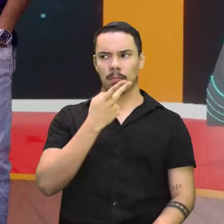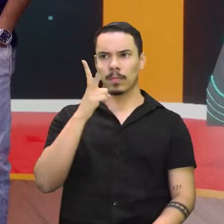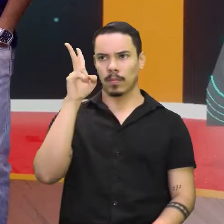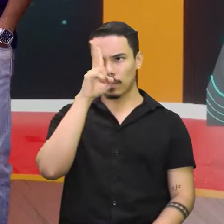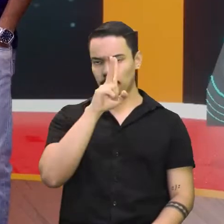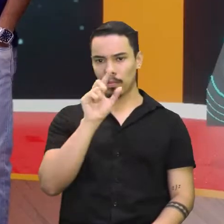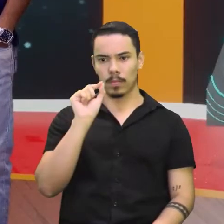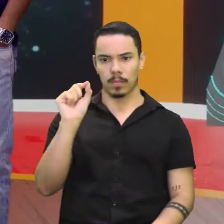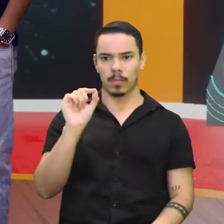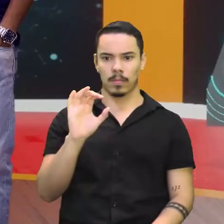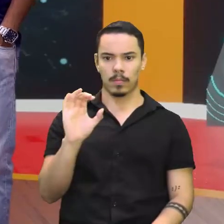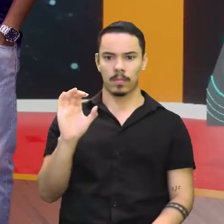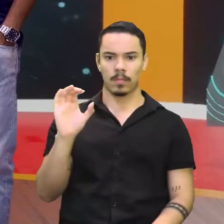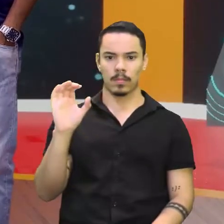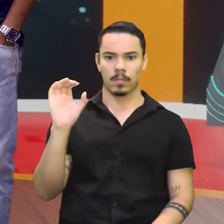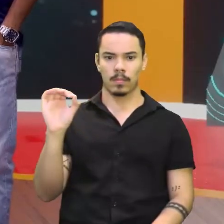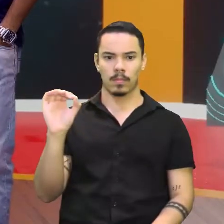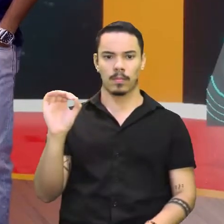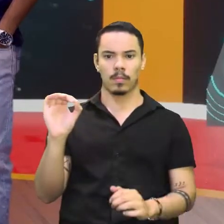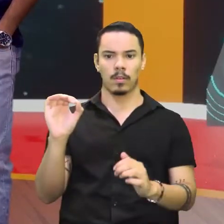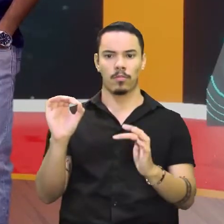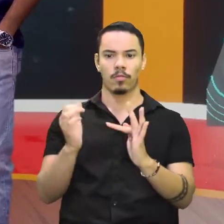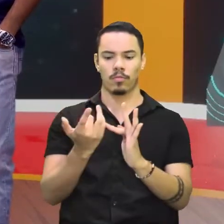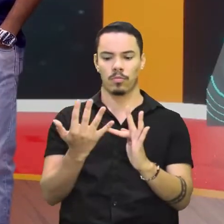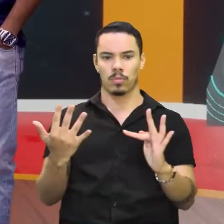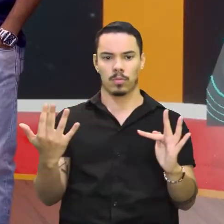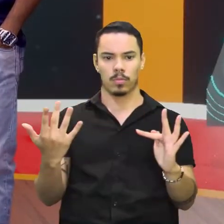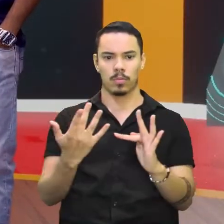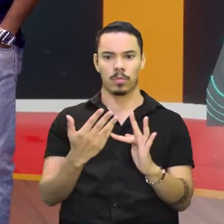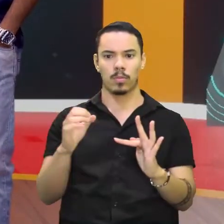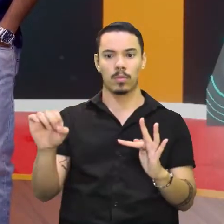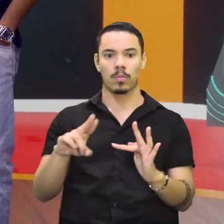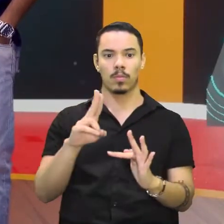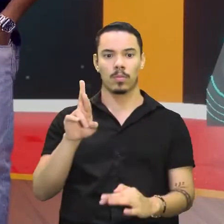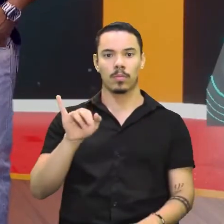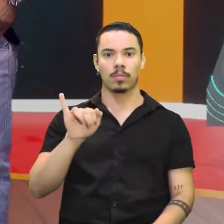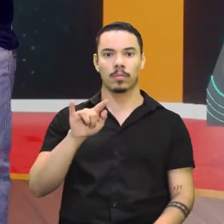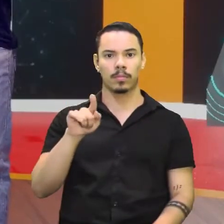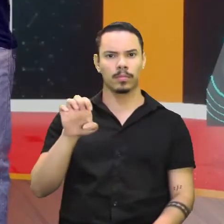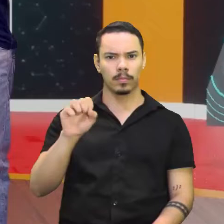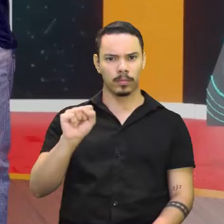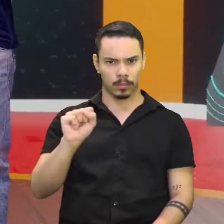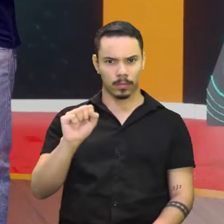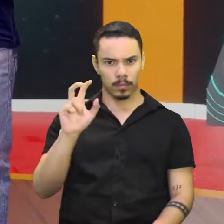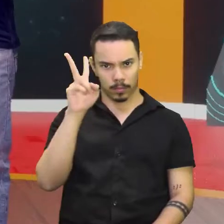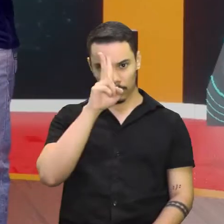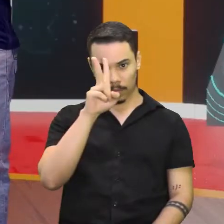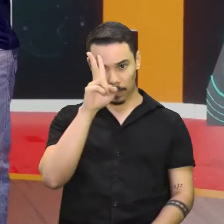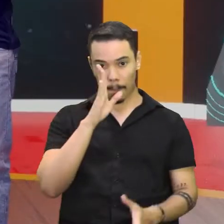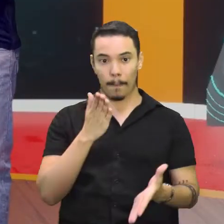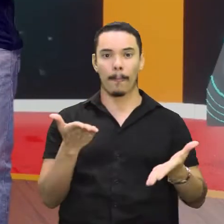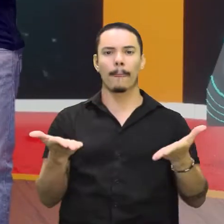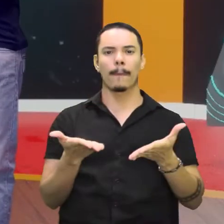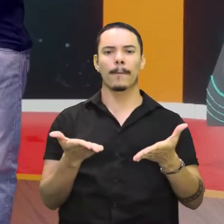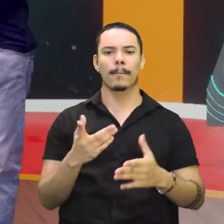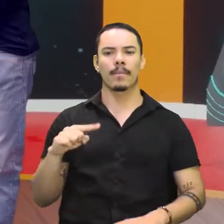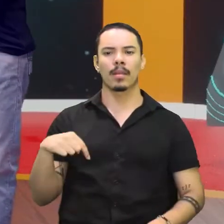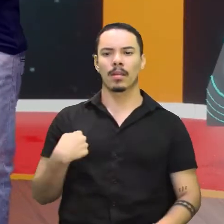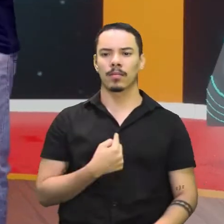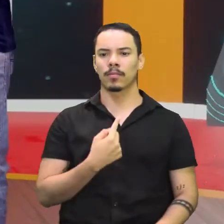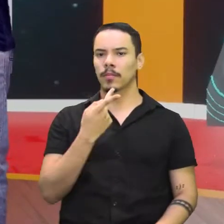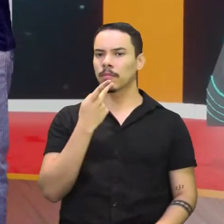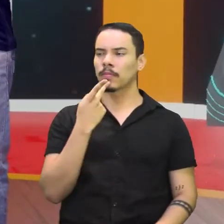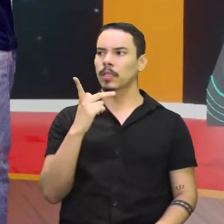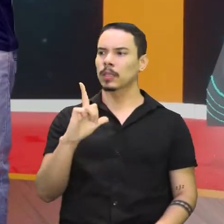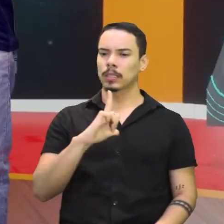de zeros da função, quando zerava a função. Zeros ou raízes da função, Isso. lembra? Agora, é o seguinte, se eu falar para vocês que eu tenho